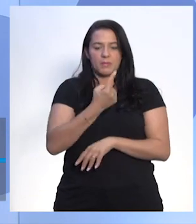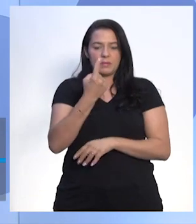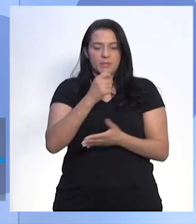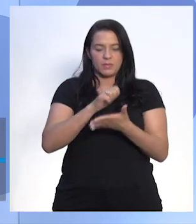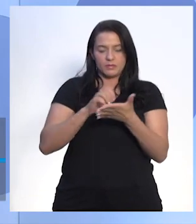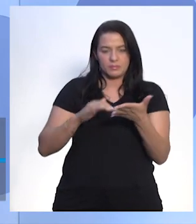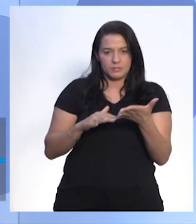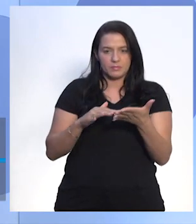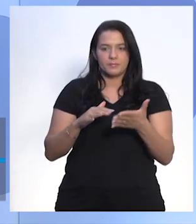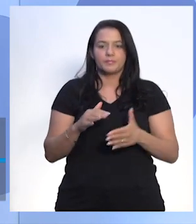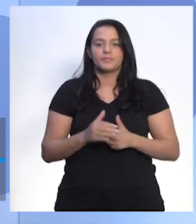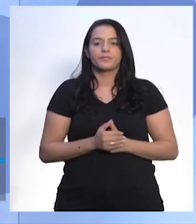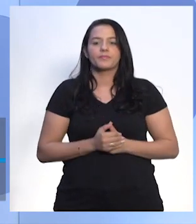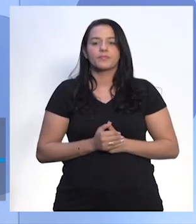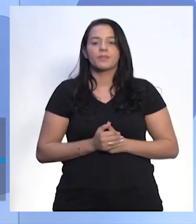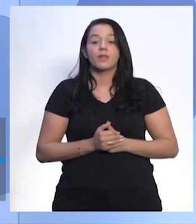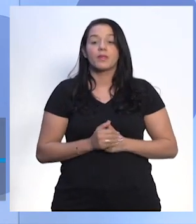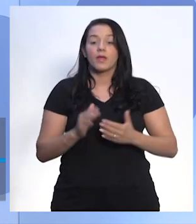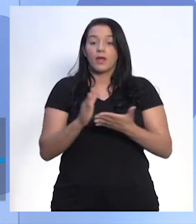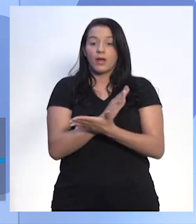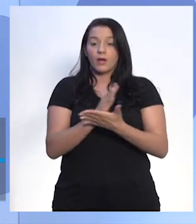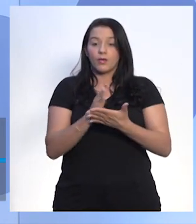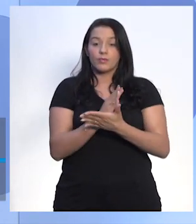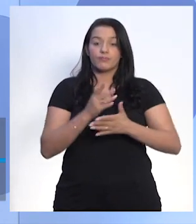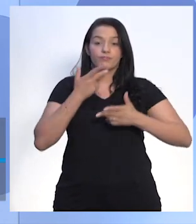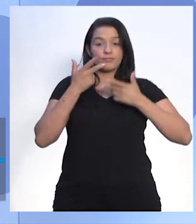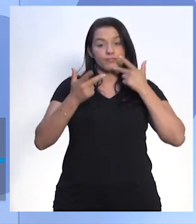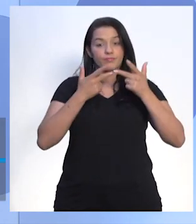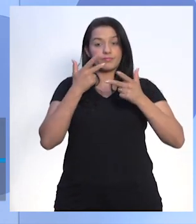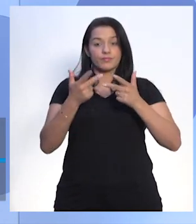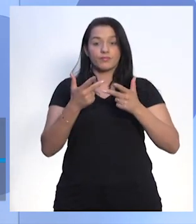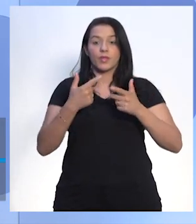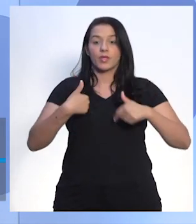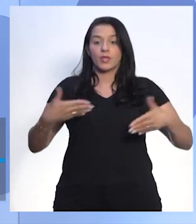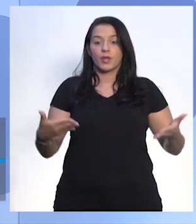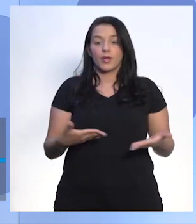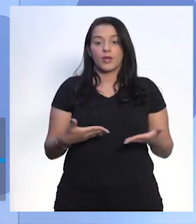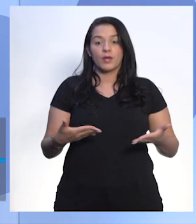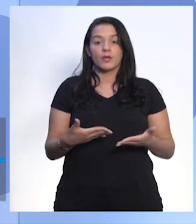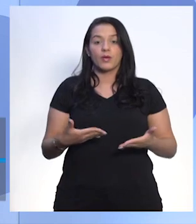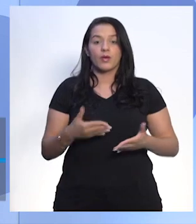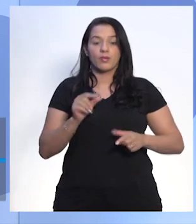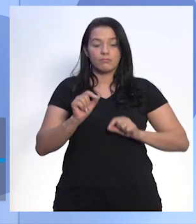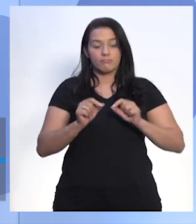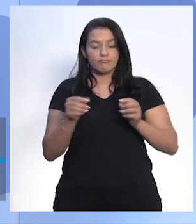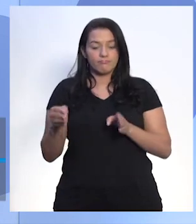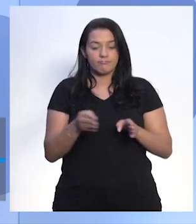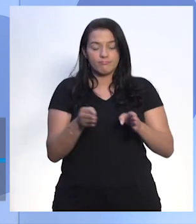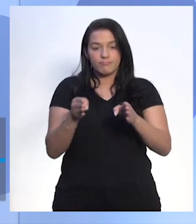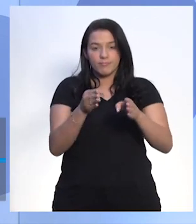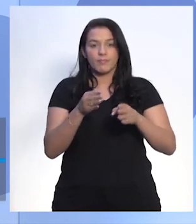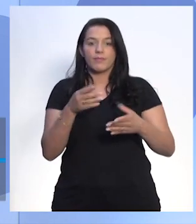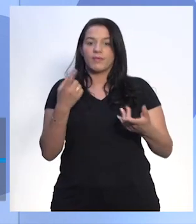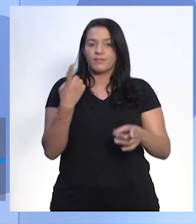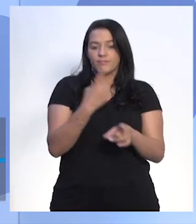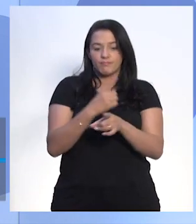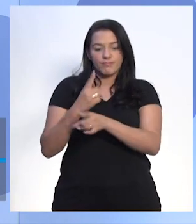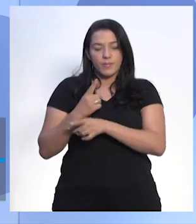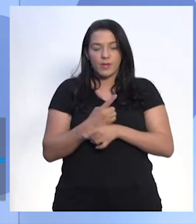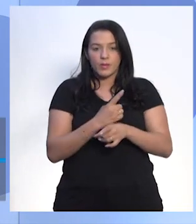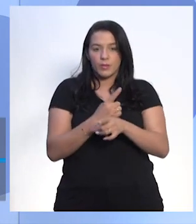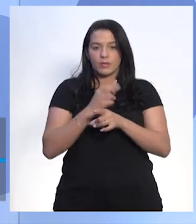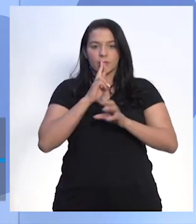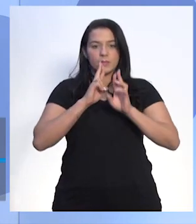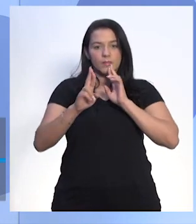dizer assim, e as coisas vão caminhar, elas vão se ajustar à medida que o tempo for passando, e a gente vai descobrindo